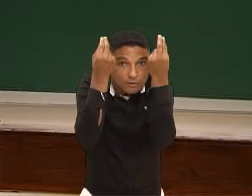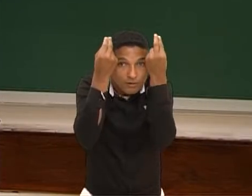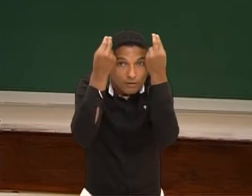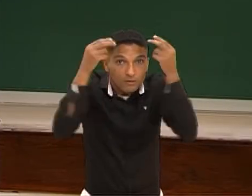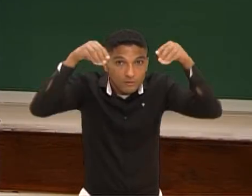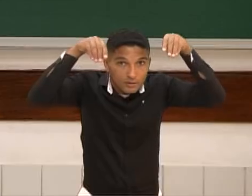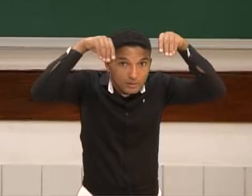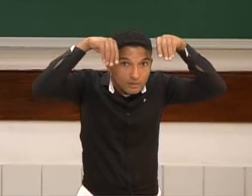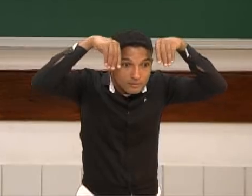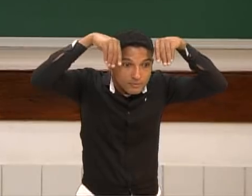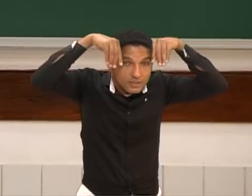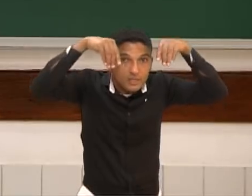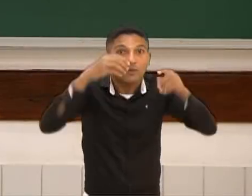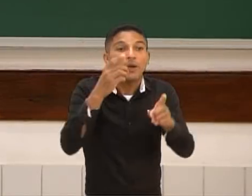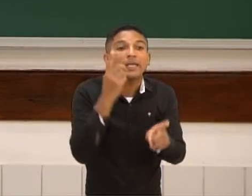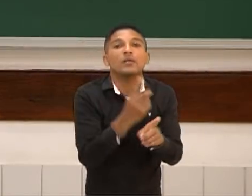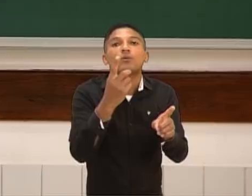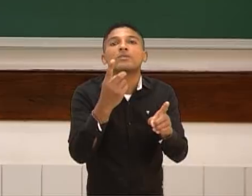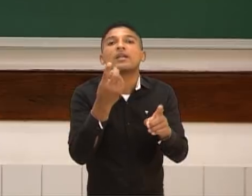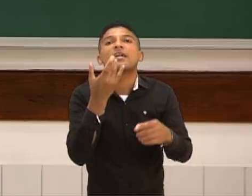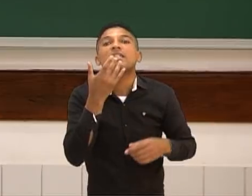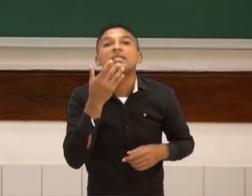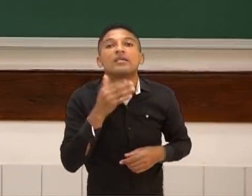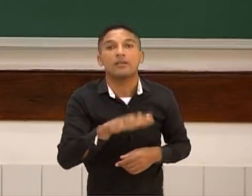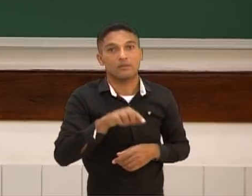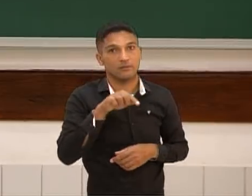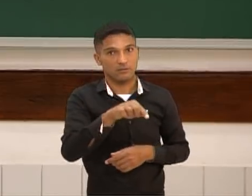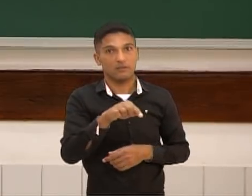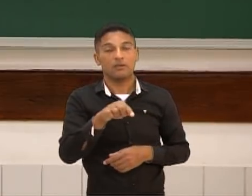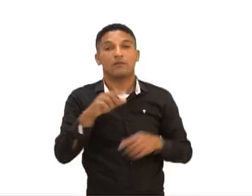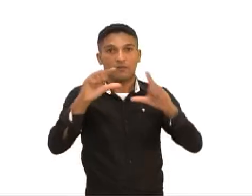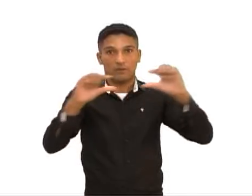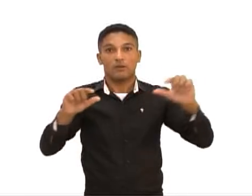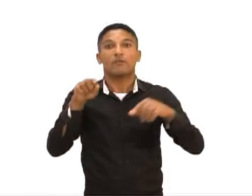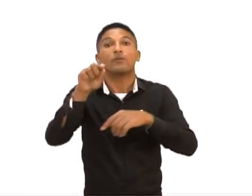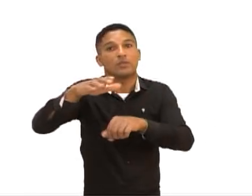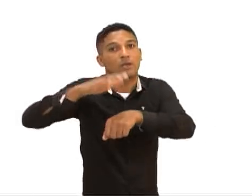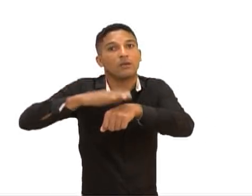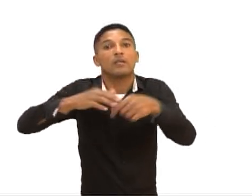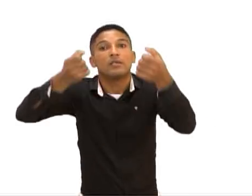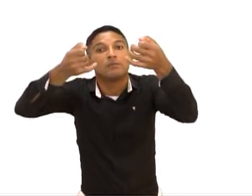inanimado. Eu vou deixar vocês respondendo essa questão e a gente volta na sequência.